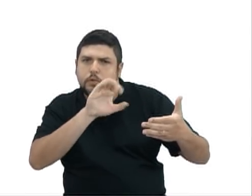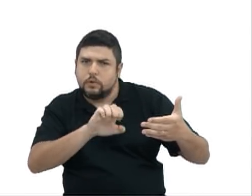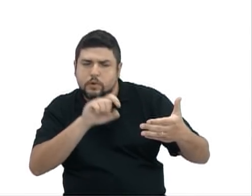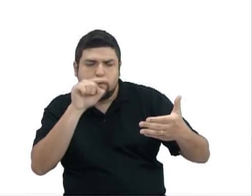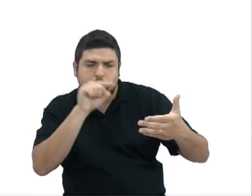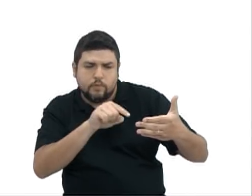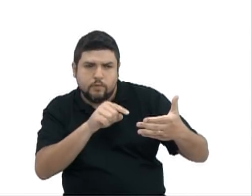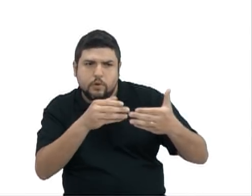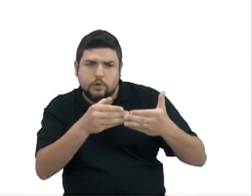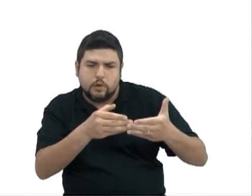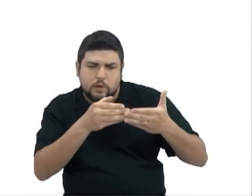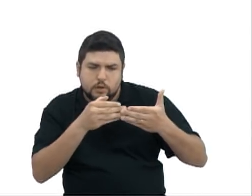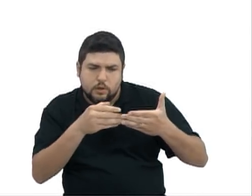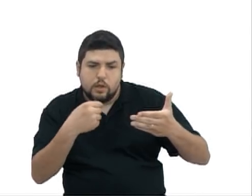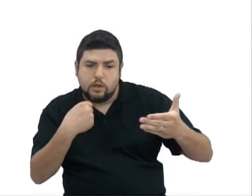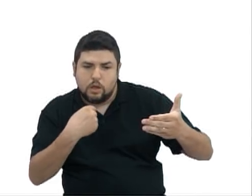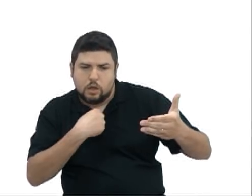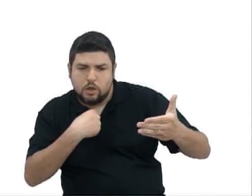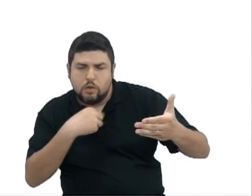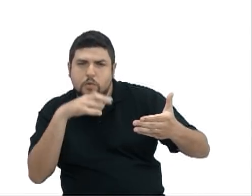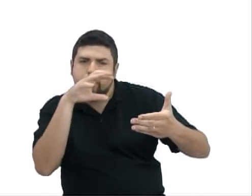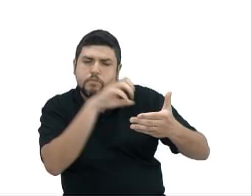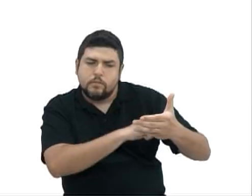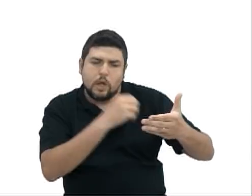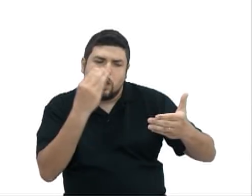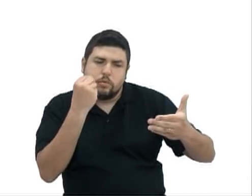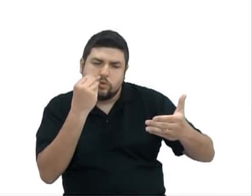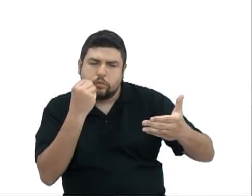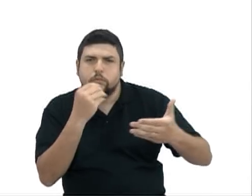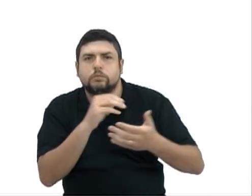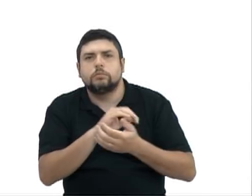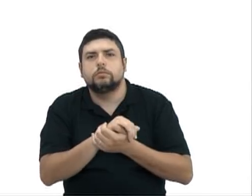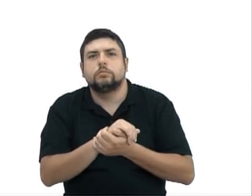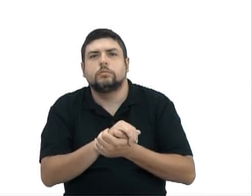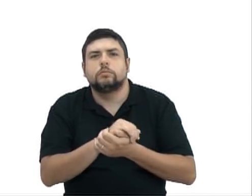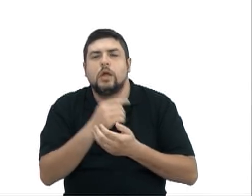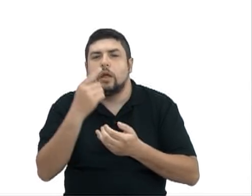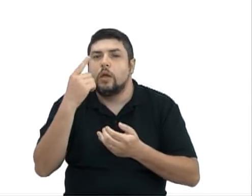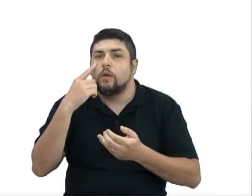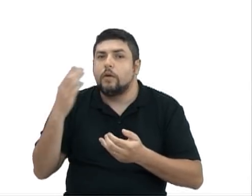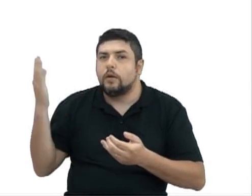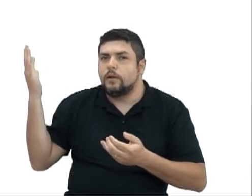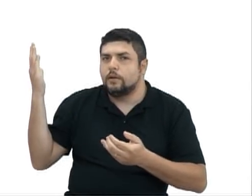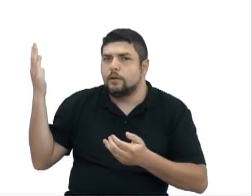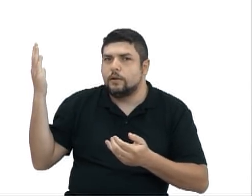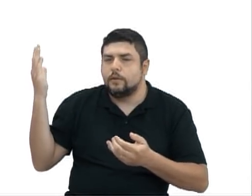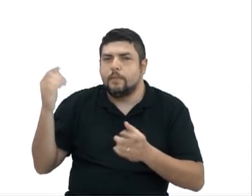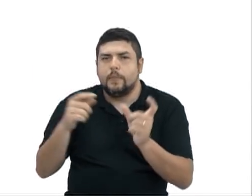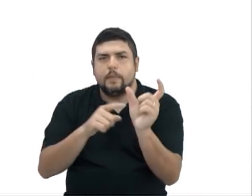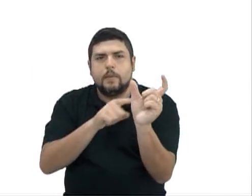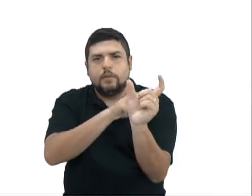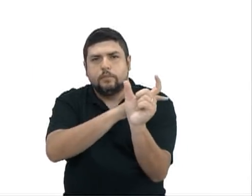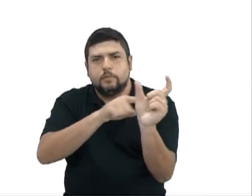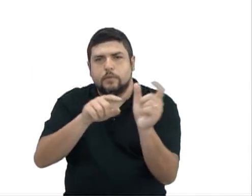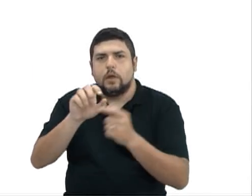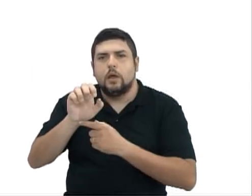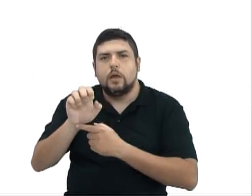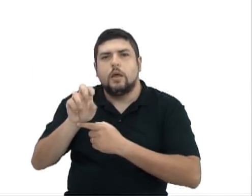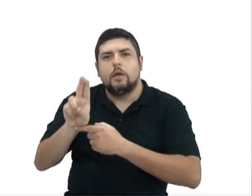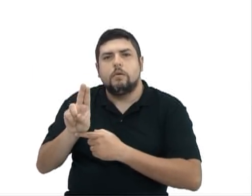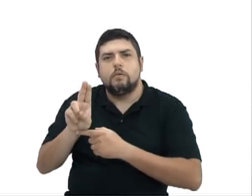vou atacar esses bombons. Então, observe, quais que apareceram aqui? O eu, porque é a Carol falando, primeira pessoa,